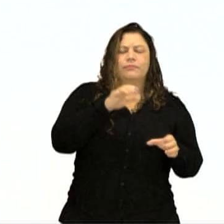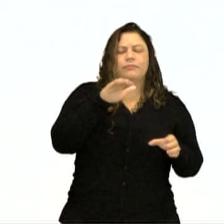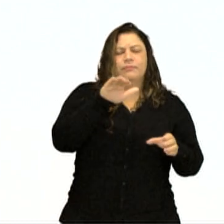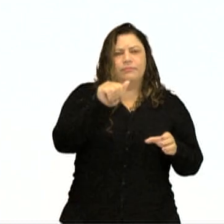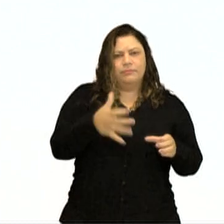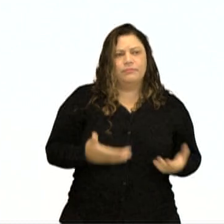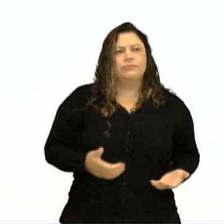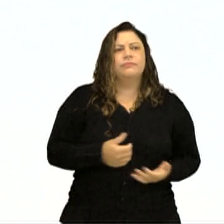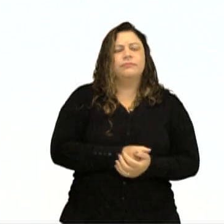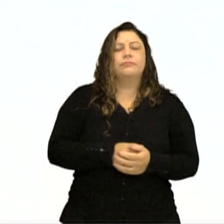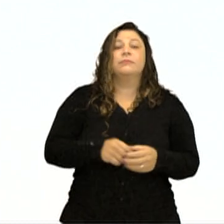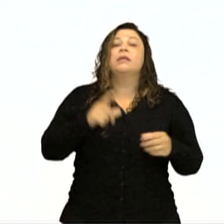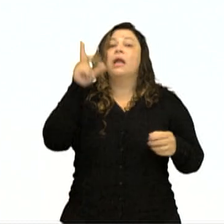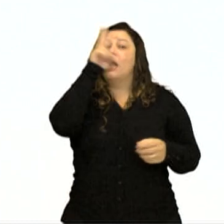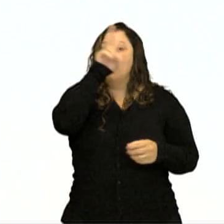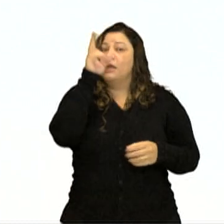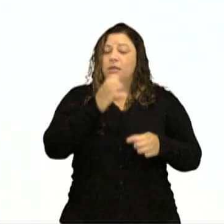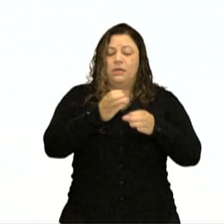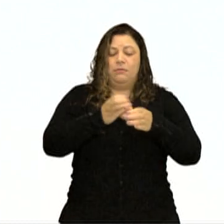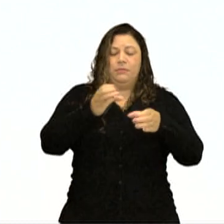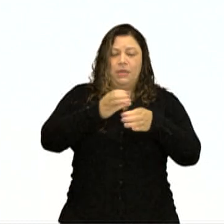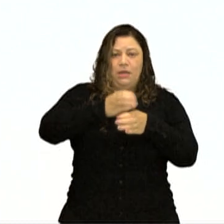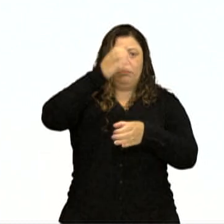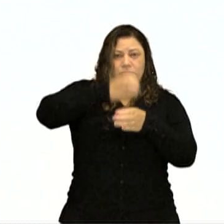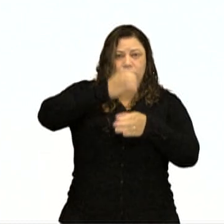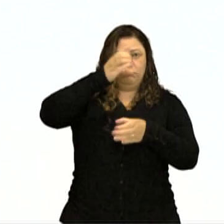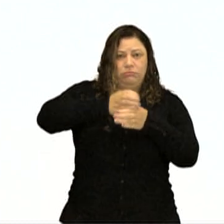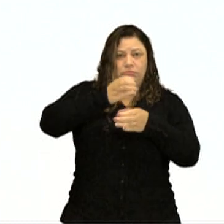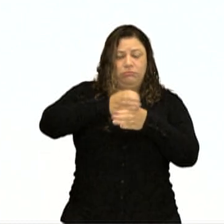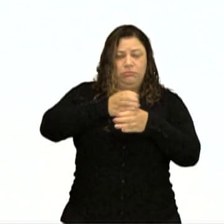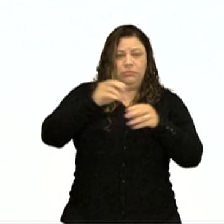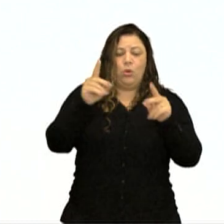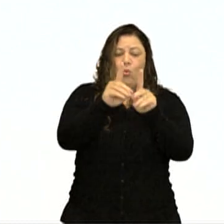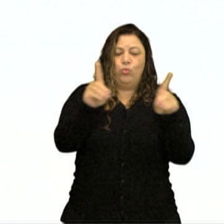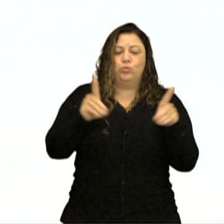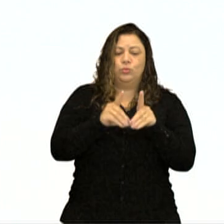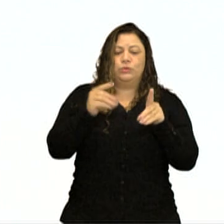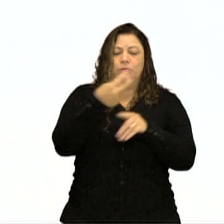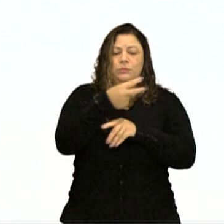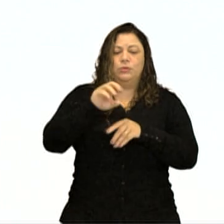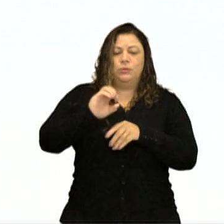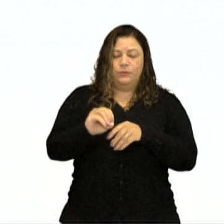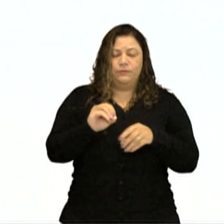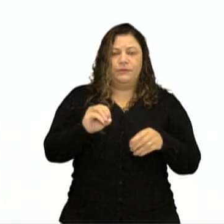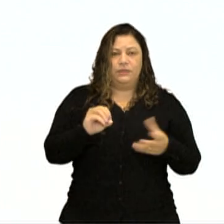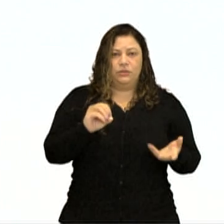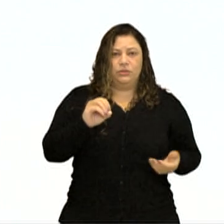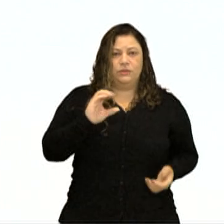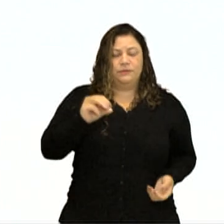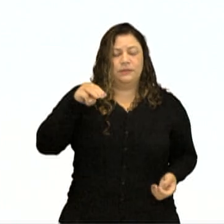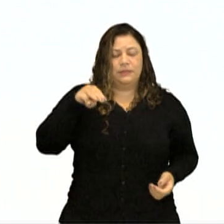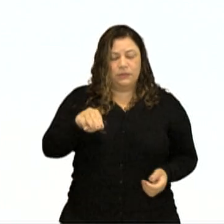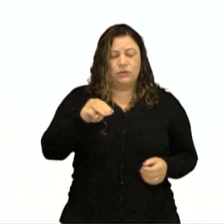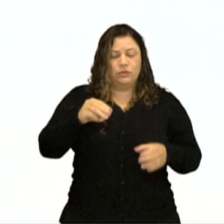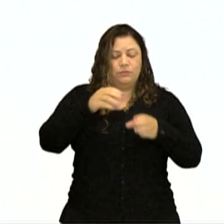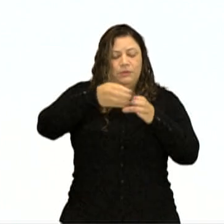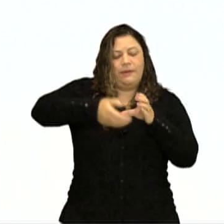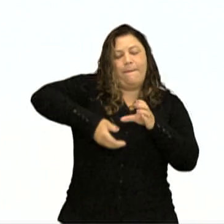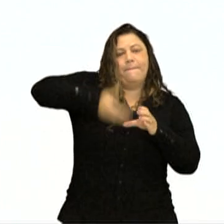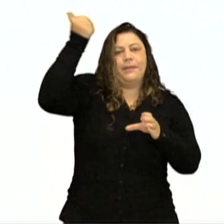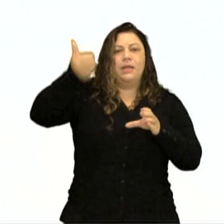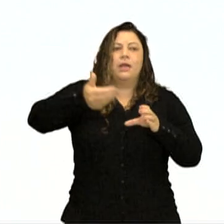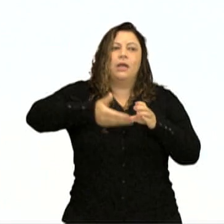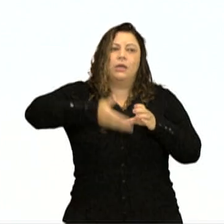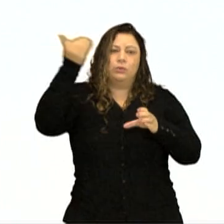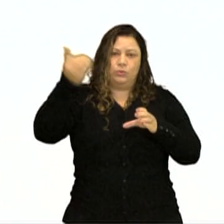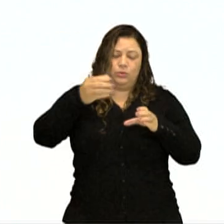tem um cilindro grande, que tem um diâmetro de 20 centímetros e é retirado uma parte interna, que é um